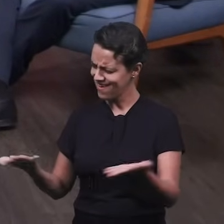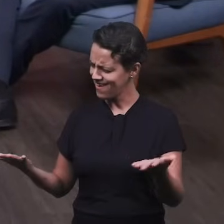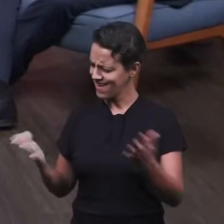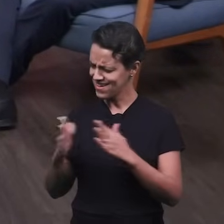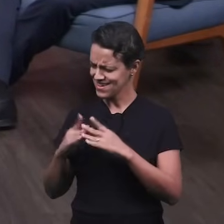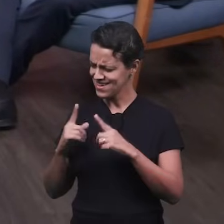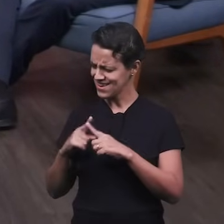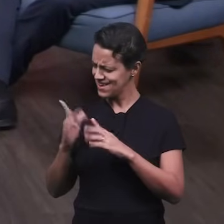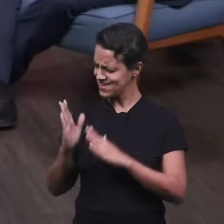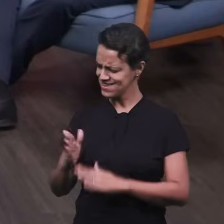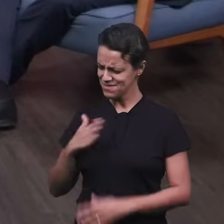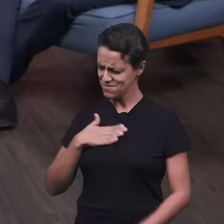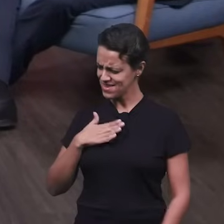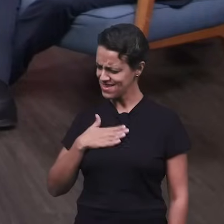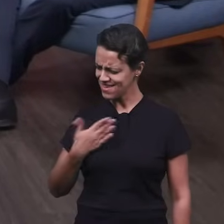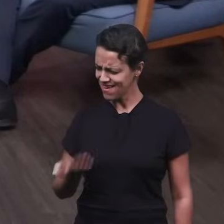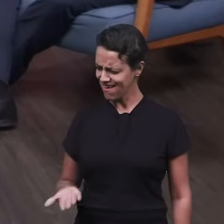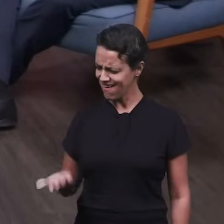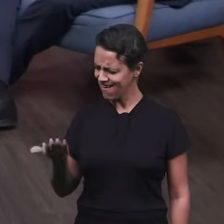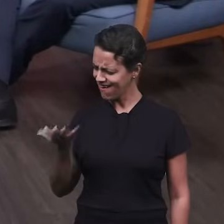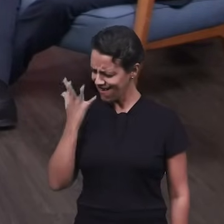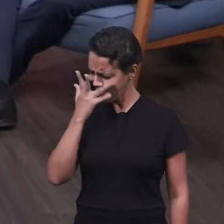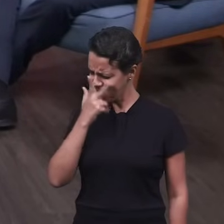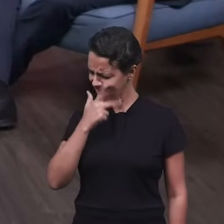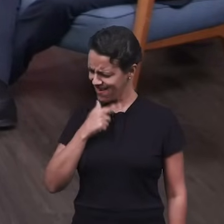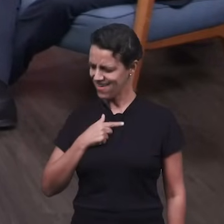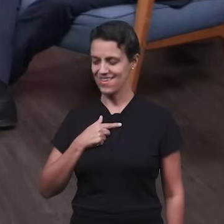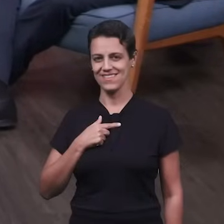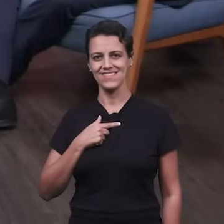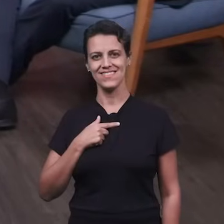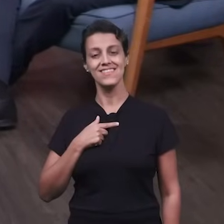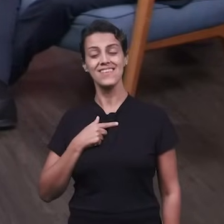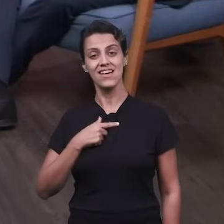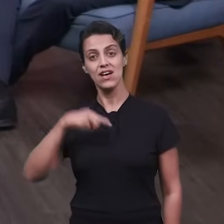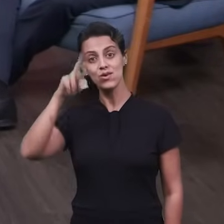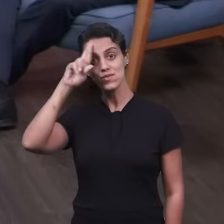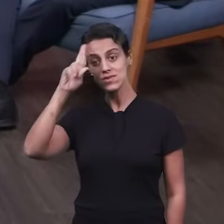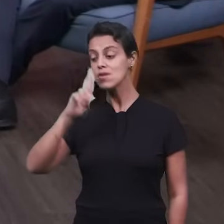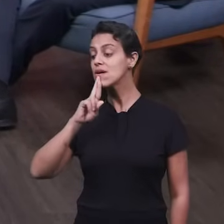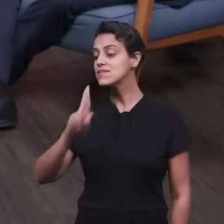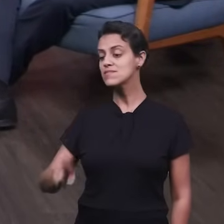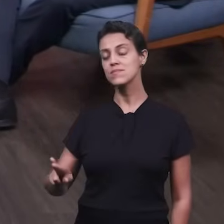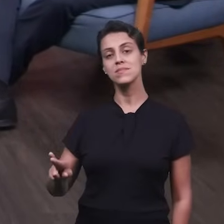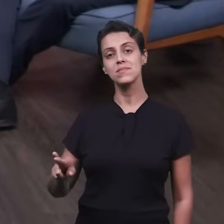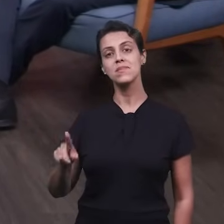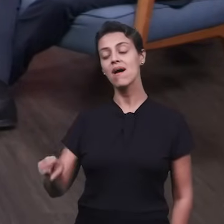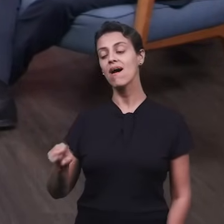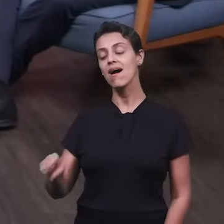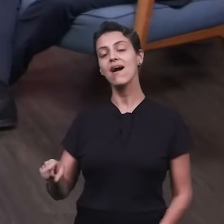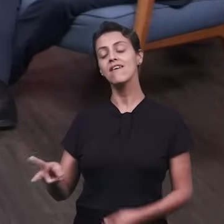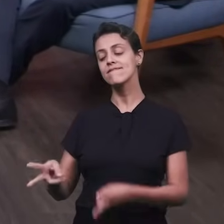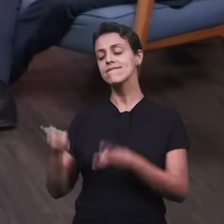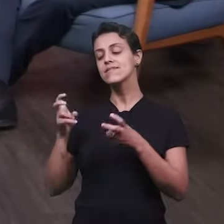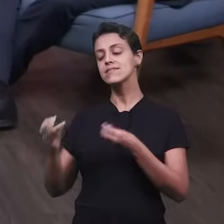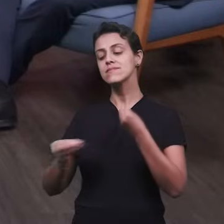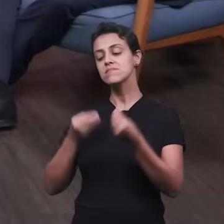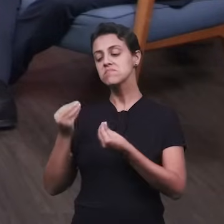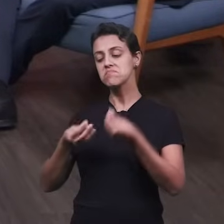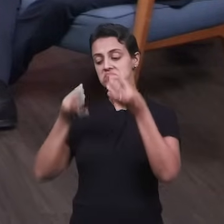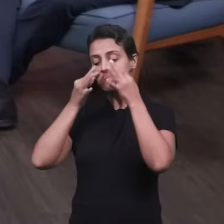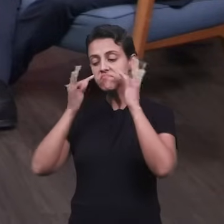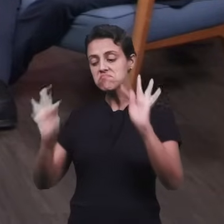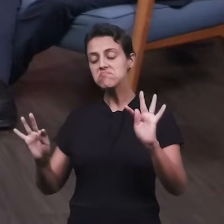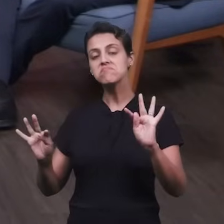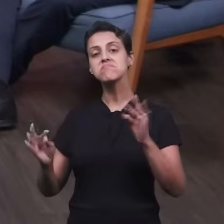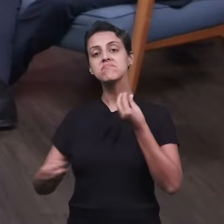elogios e ela naquela ali, a resposta dela é a resposta do Senhor para ela, né? Falando como é que ela age, a postura